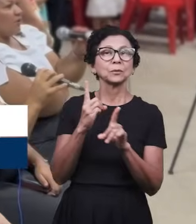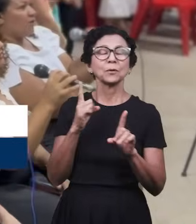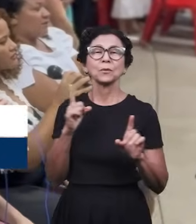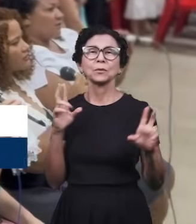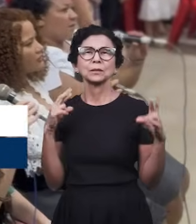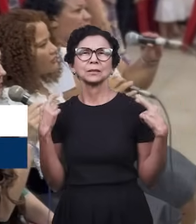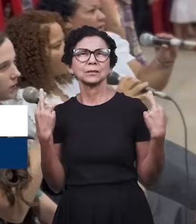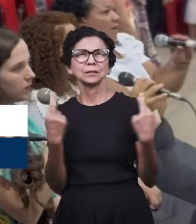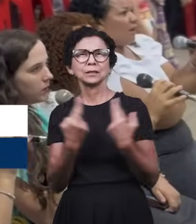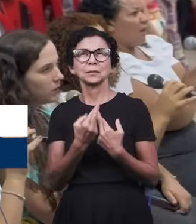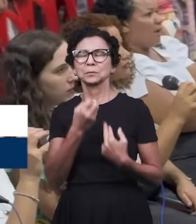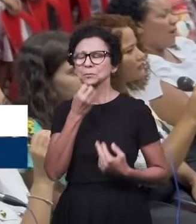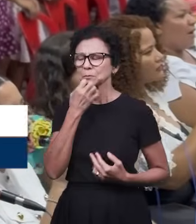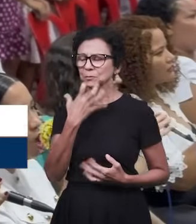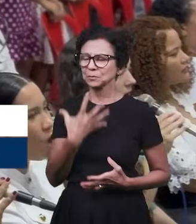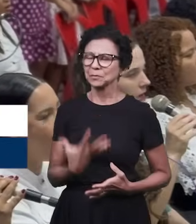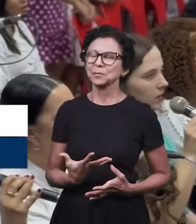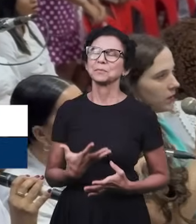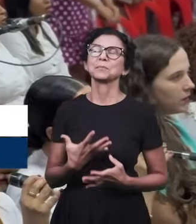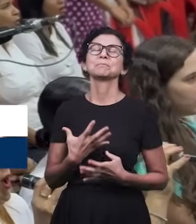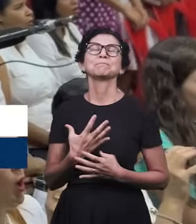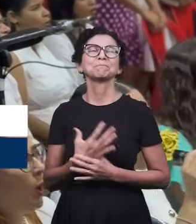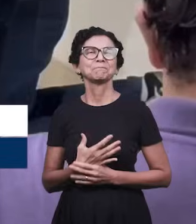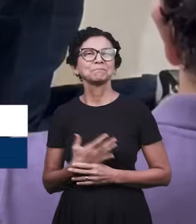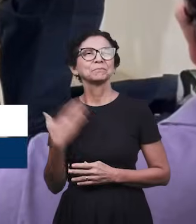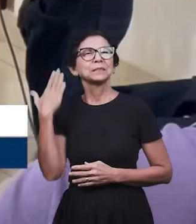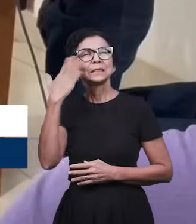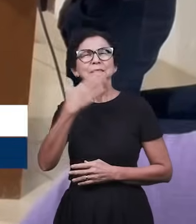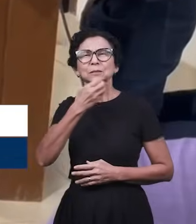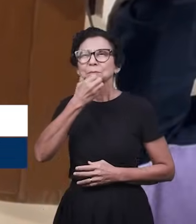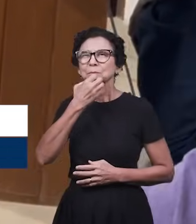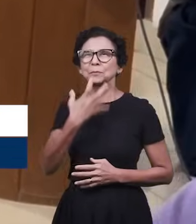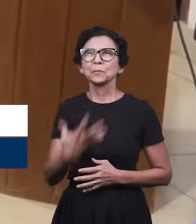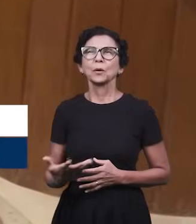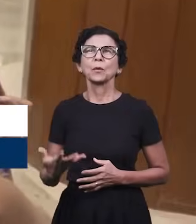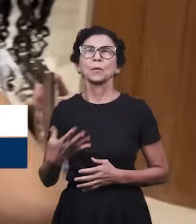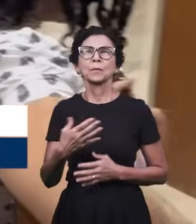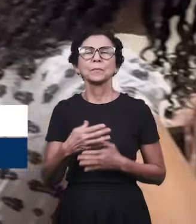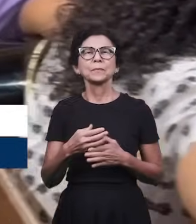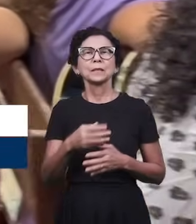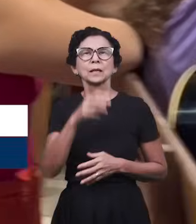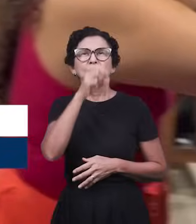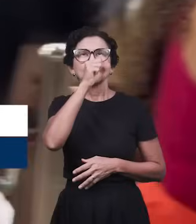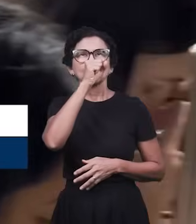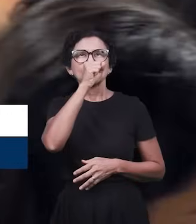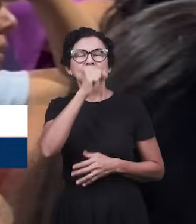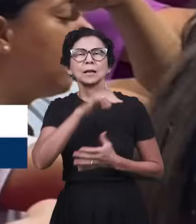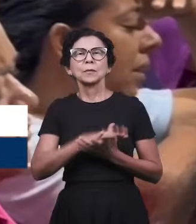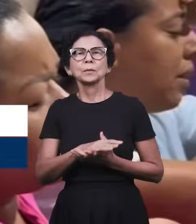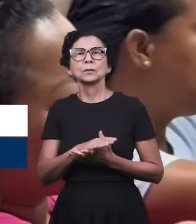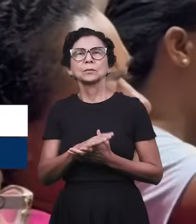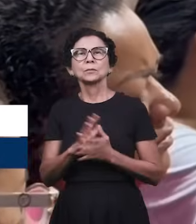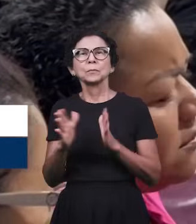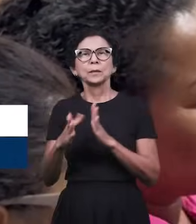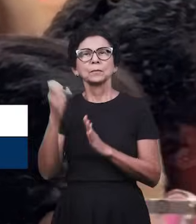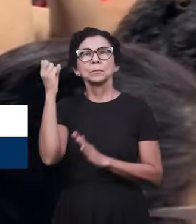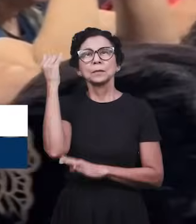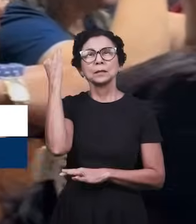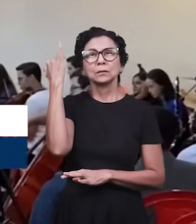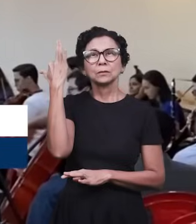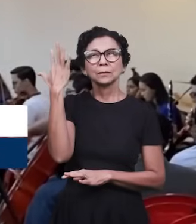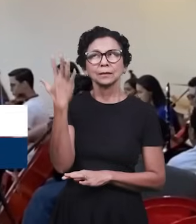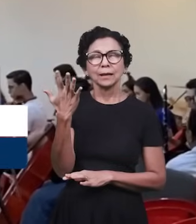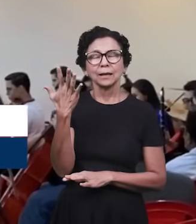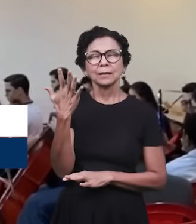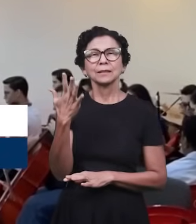muito visitante, uma palavra muito boa. Ontem, no sábado, nós tivemos uma madrugada, uma bênção do Senhor, e tivemos